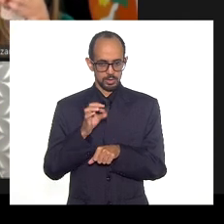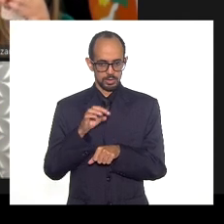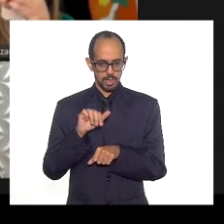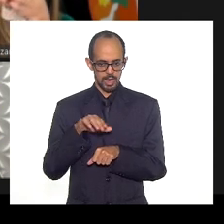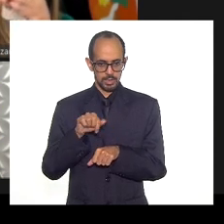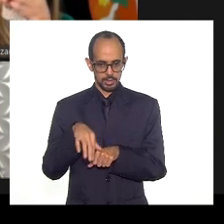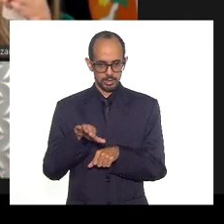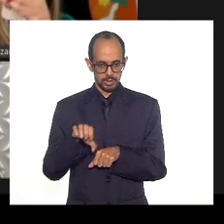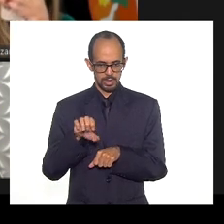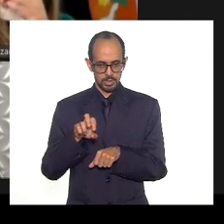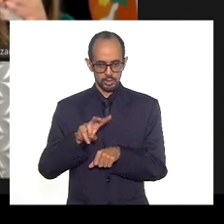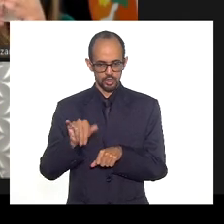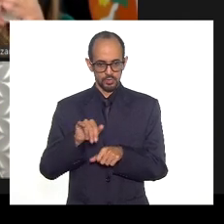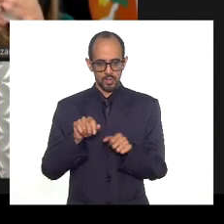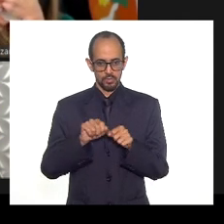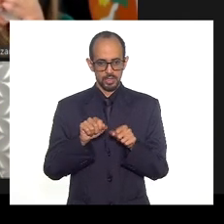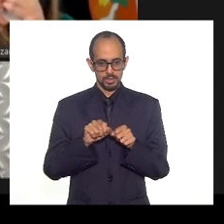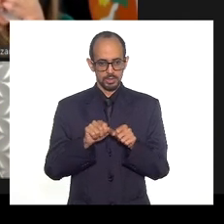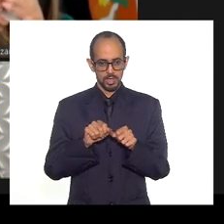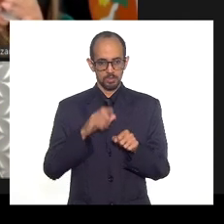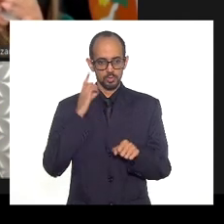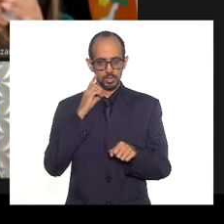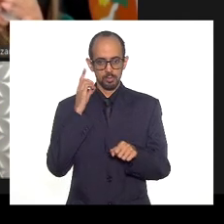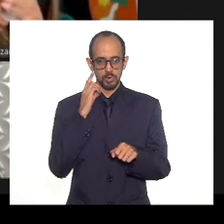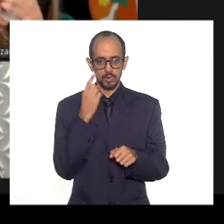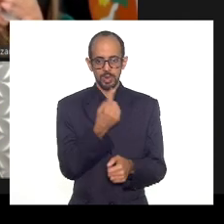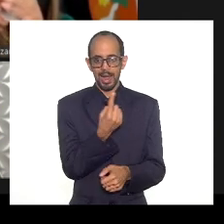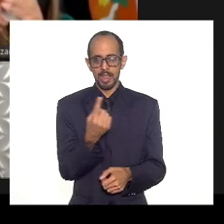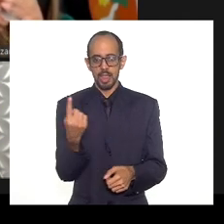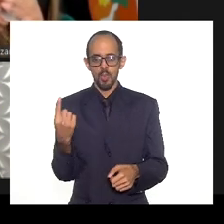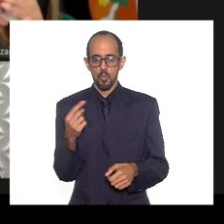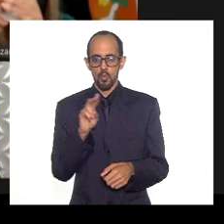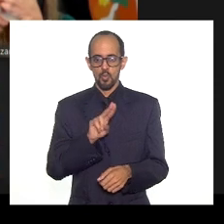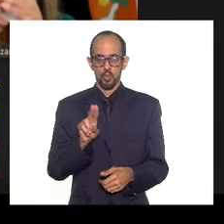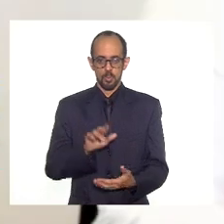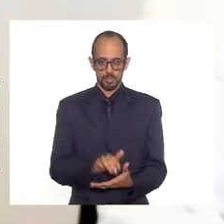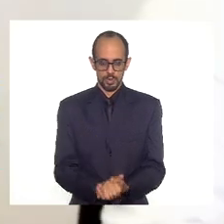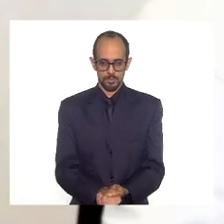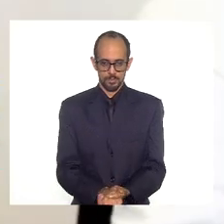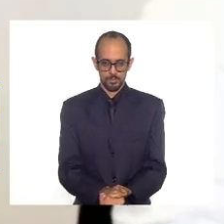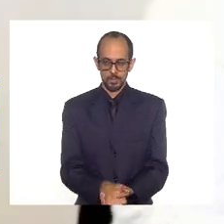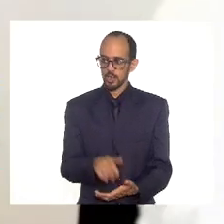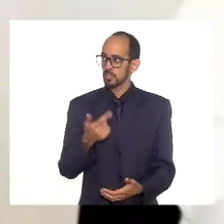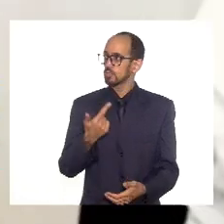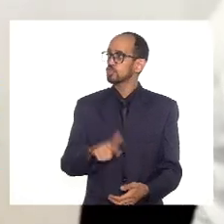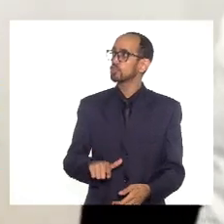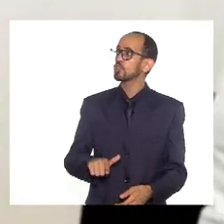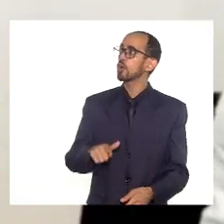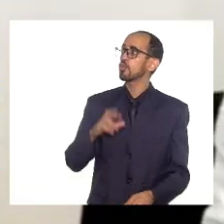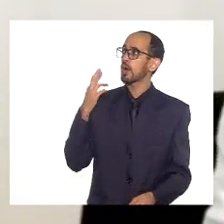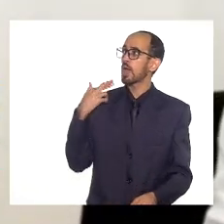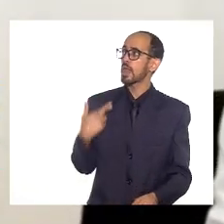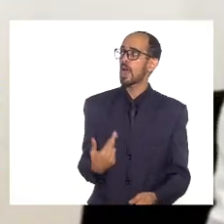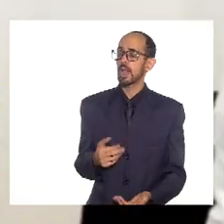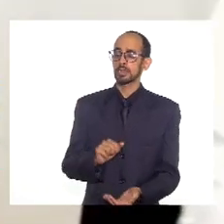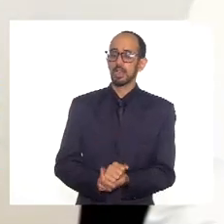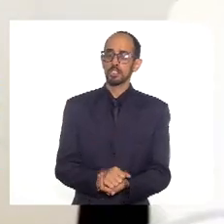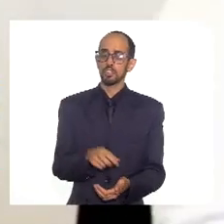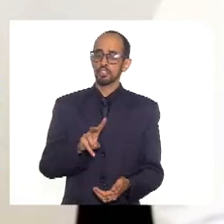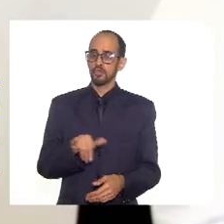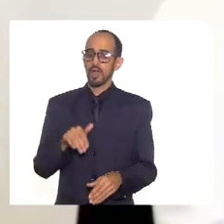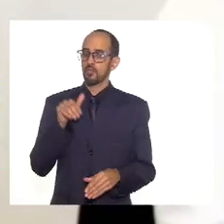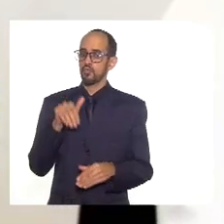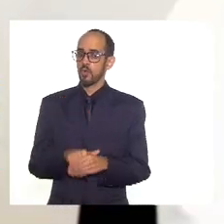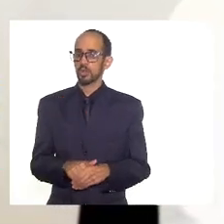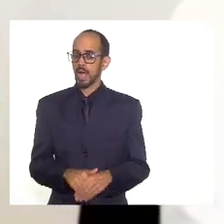aqui. Então, nós vamos, de novo, deputada Renata, o acordo, nós votamos um